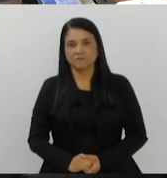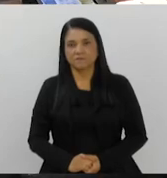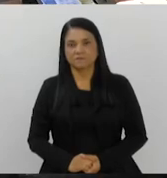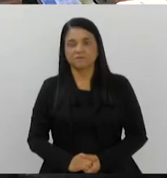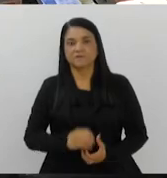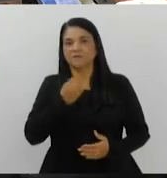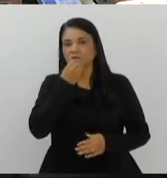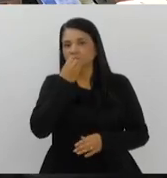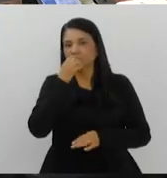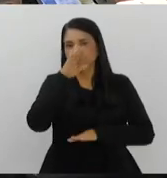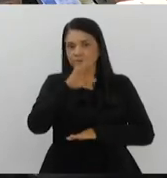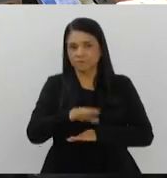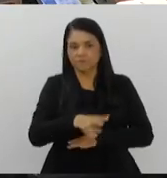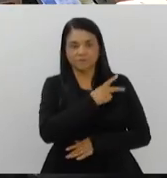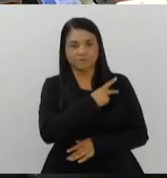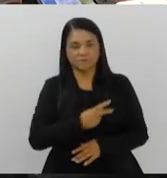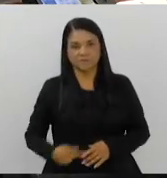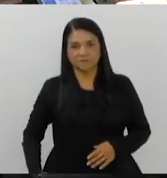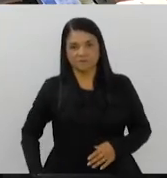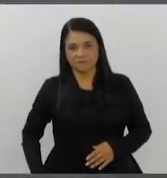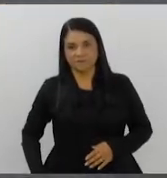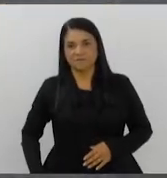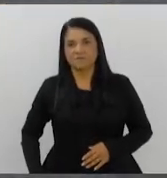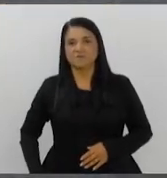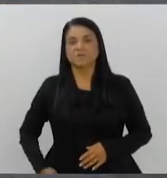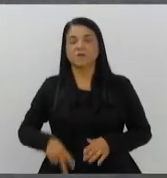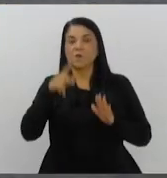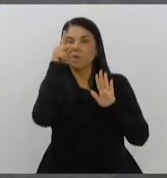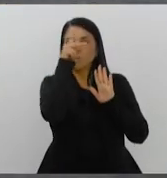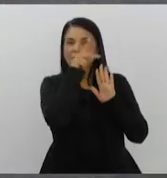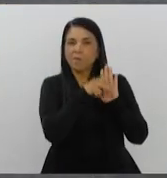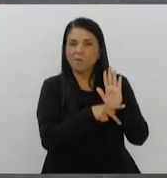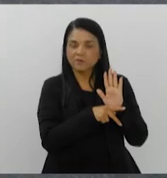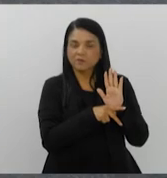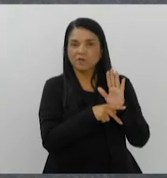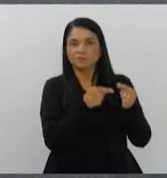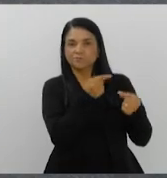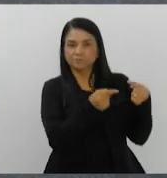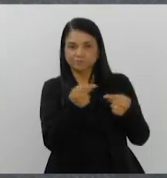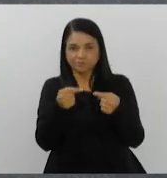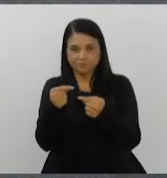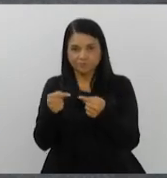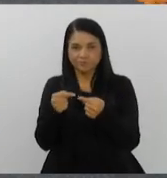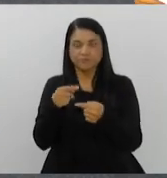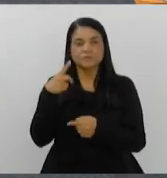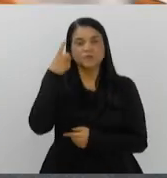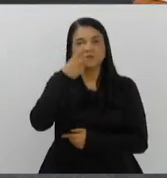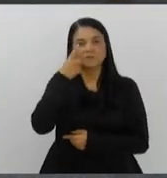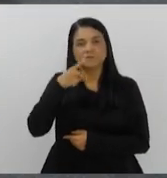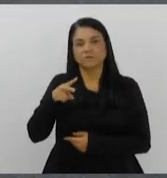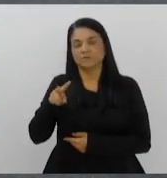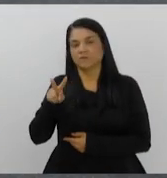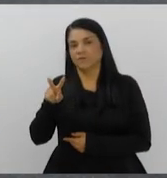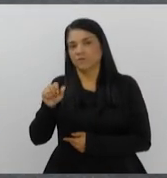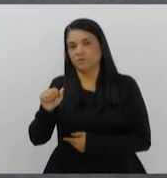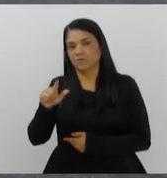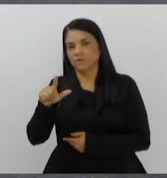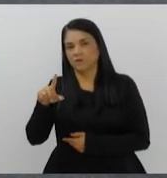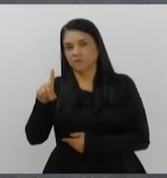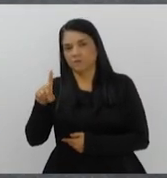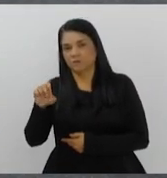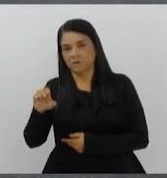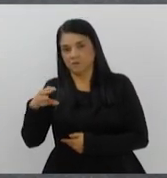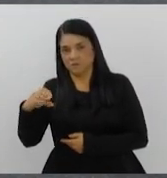Boa tarde, senhora presidenta. Bom, o projeto em debate é o projeto do deputado Valdeci, que fala sobre